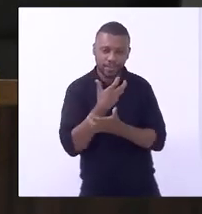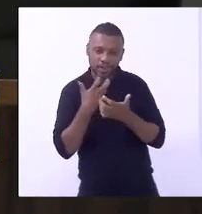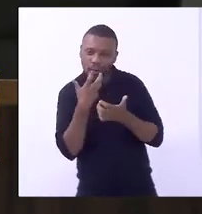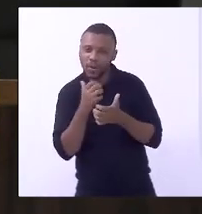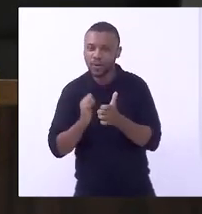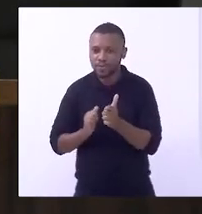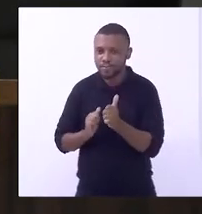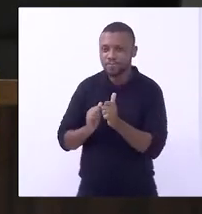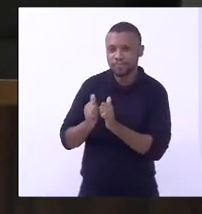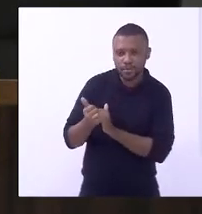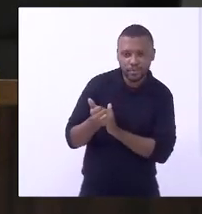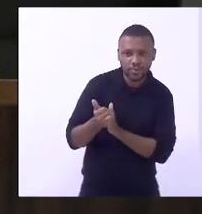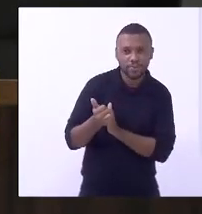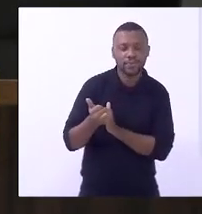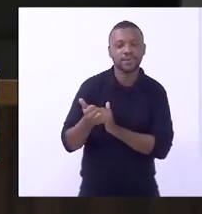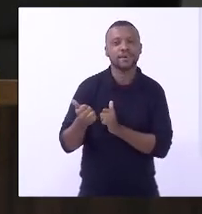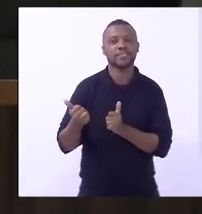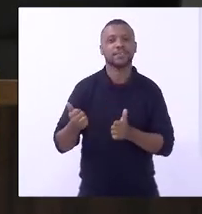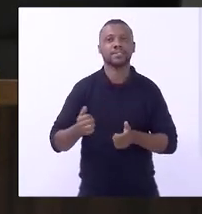futebol.